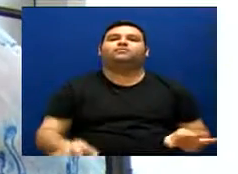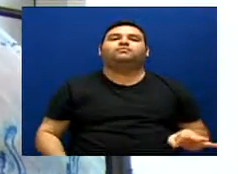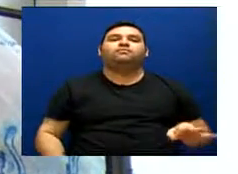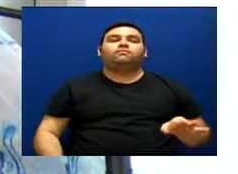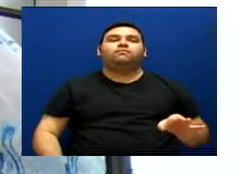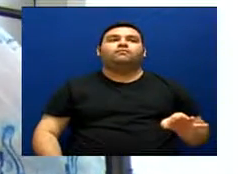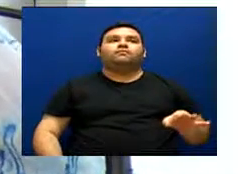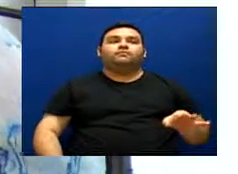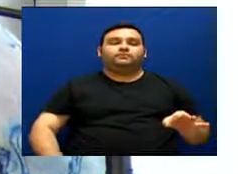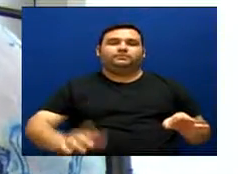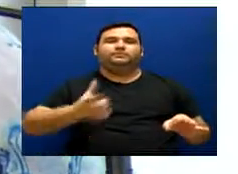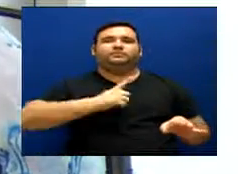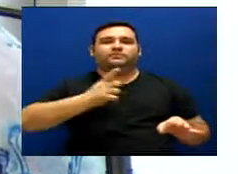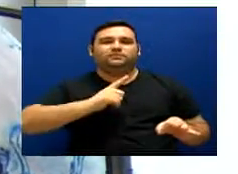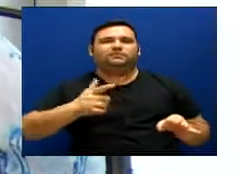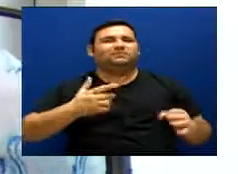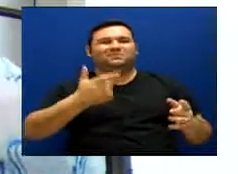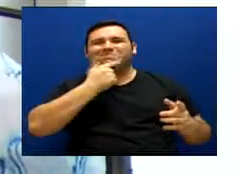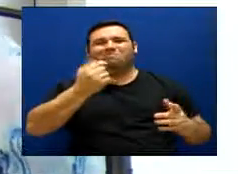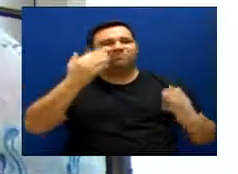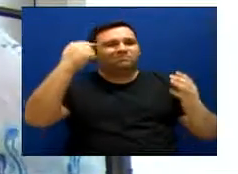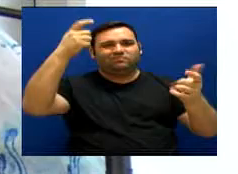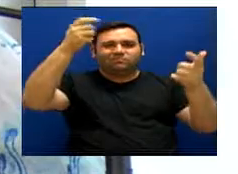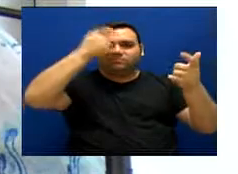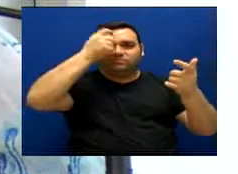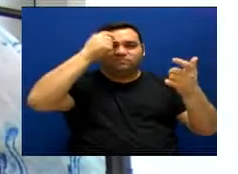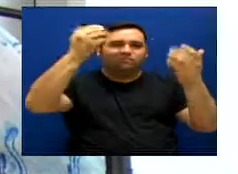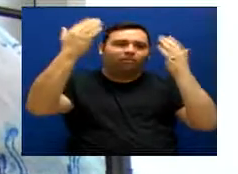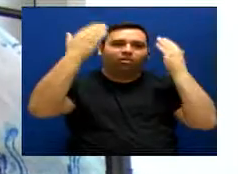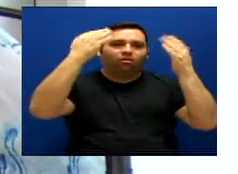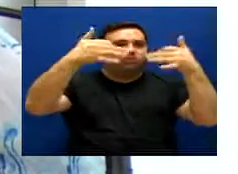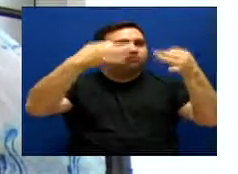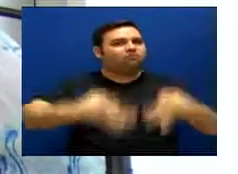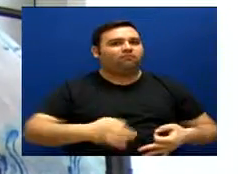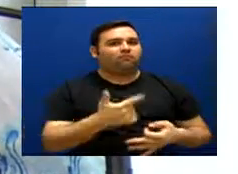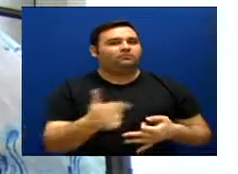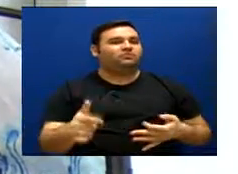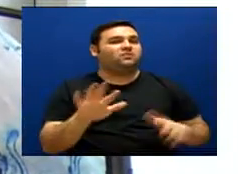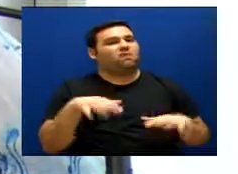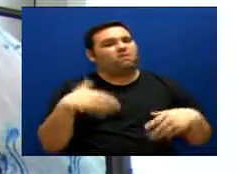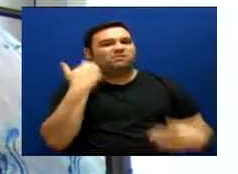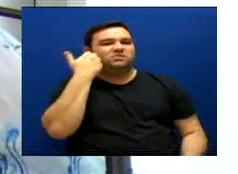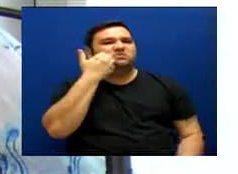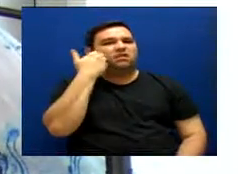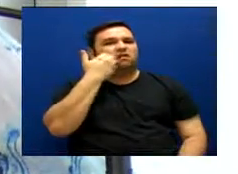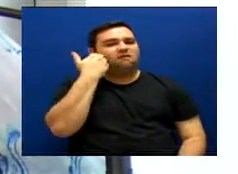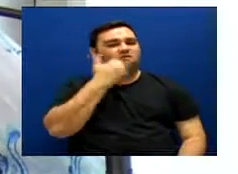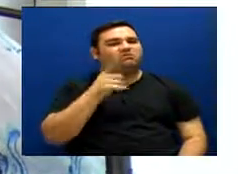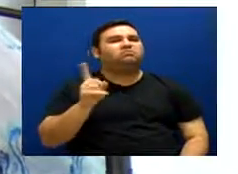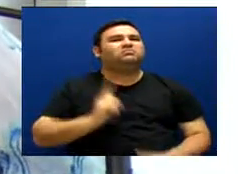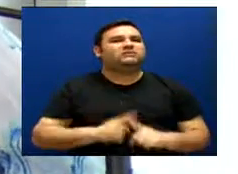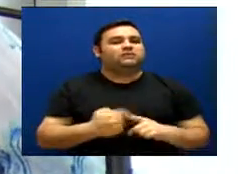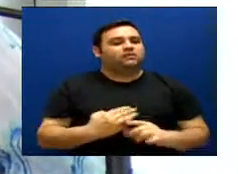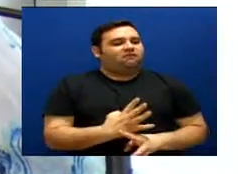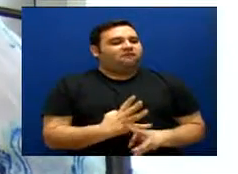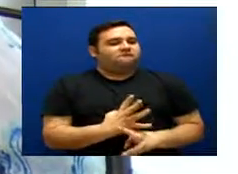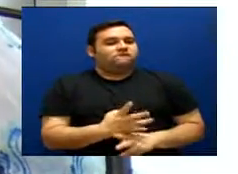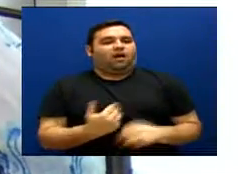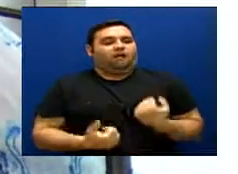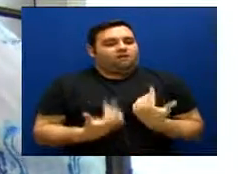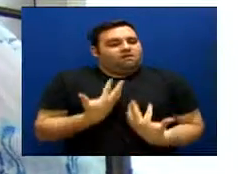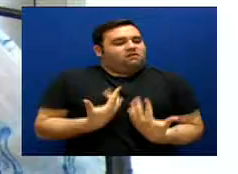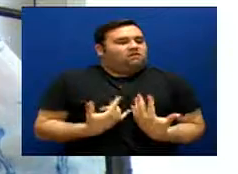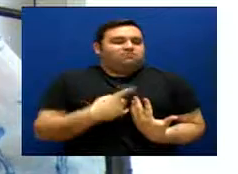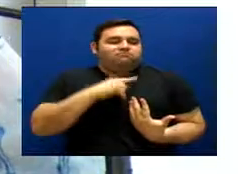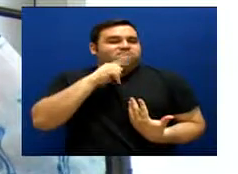São transtornos de ordem psicológica, com certeza, ou é sem vergonhice mesmo, que não consegue se conter, não é